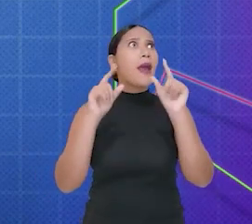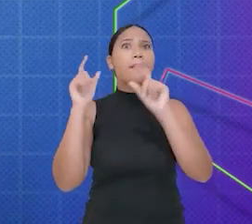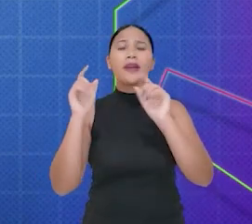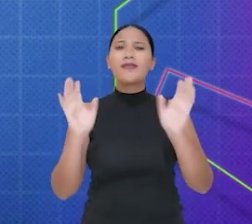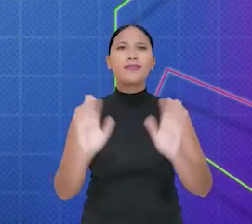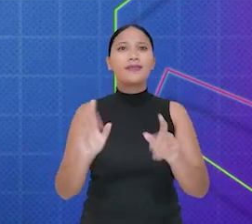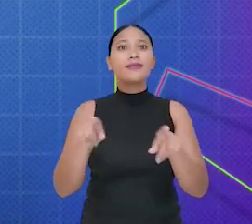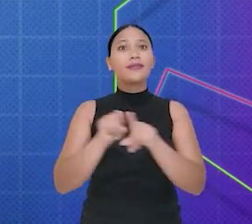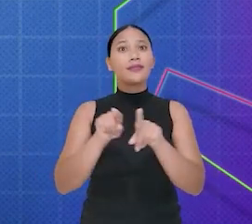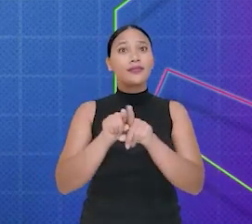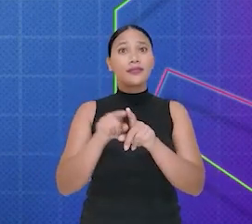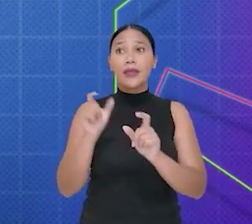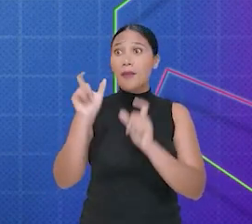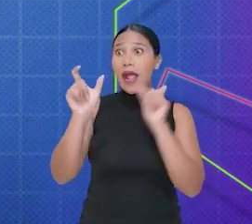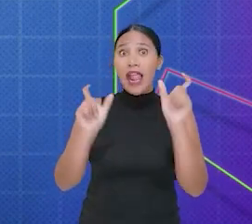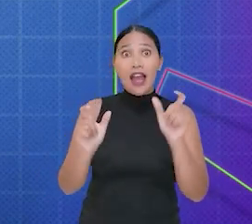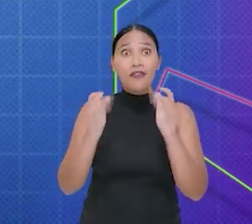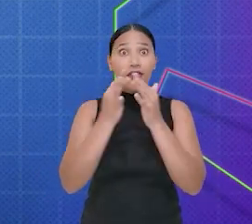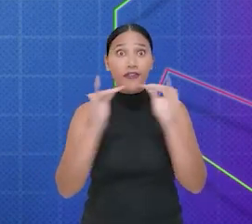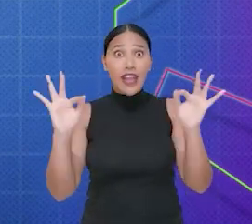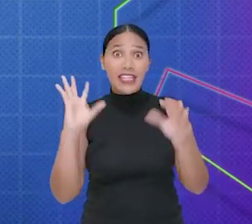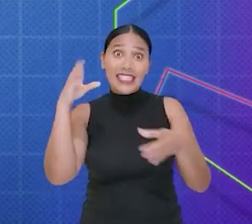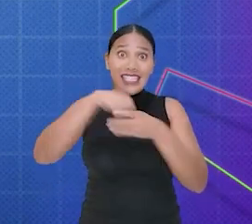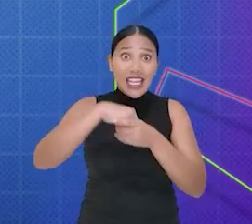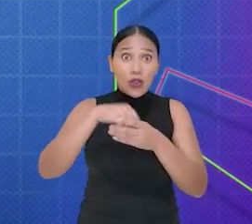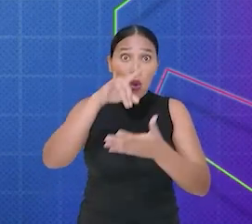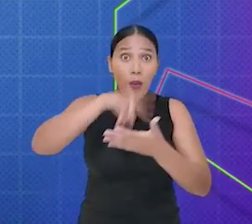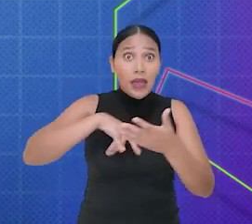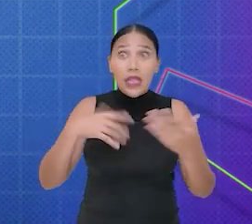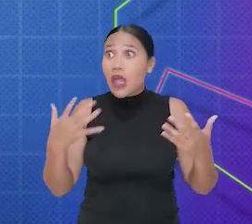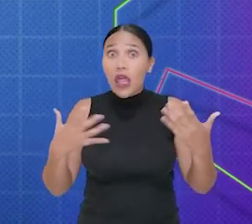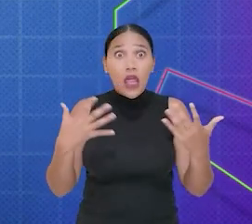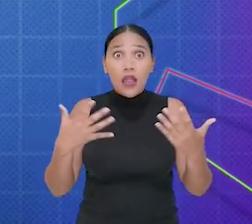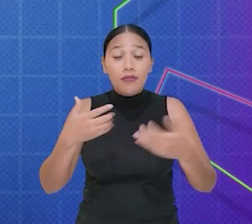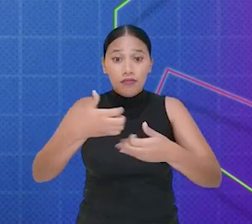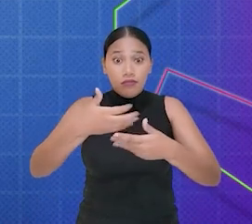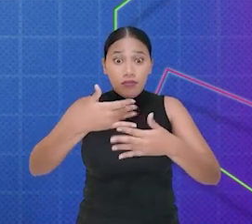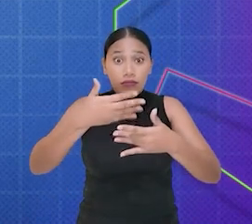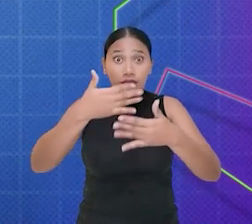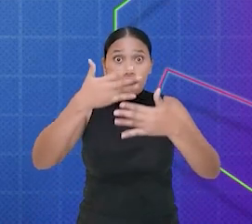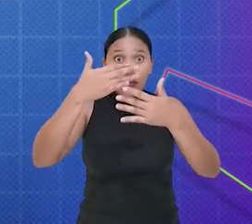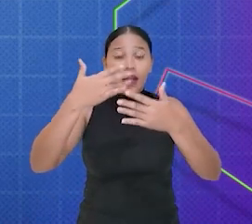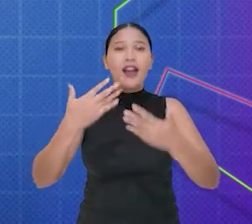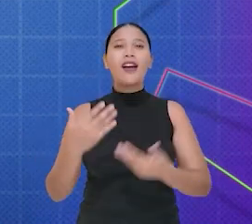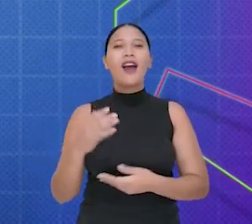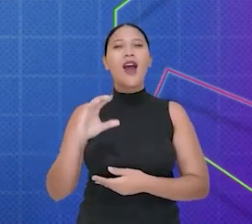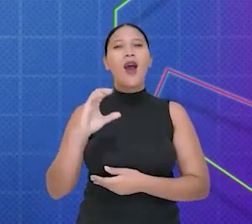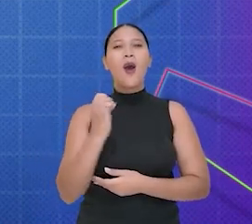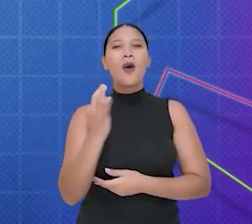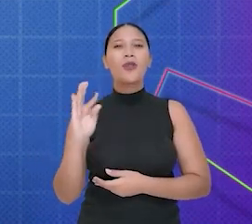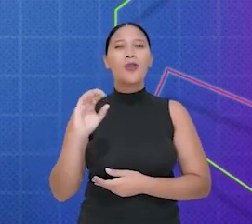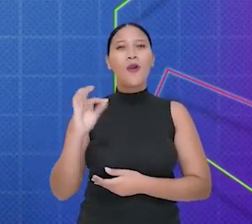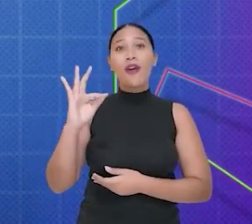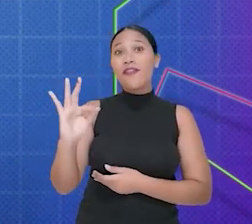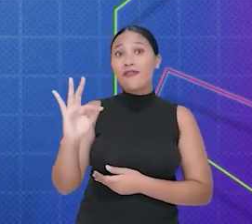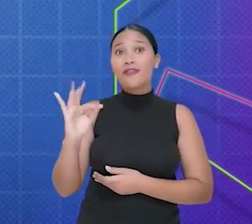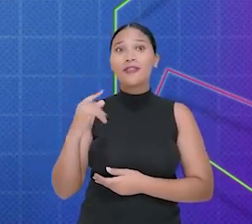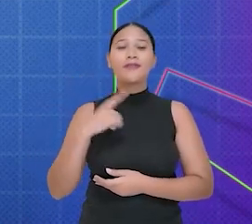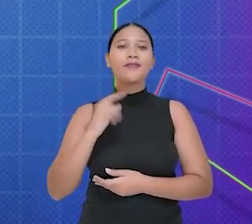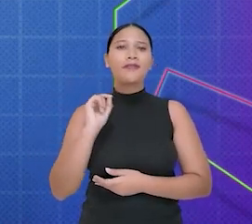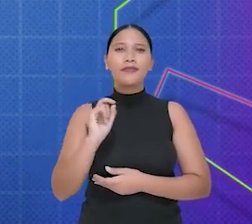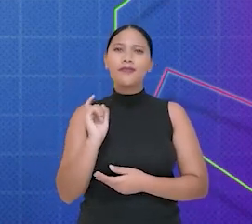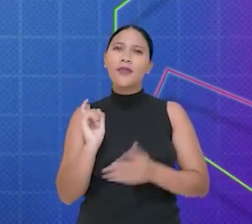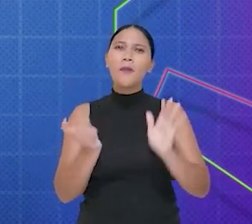pelos menus. Encontrar palavras ou frases dentro do documento ou página com Ctrl F. O